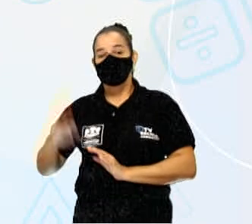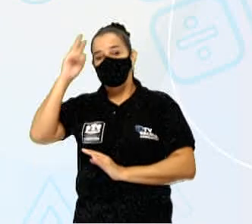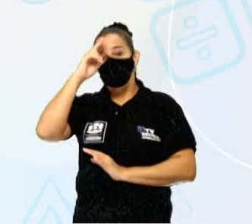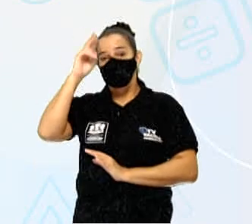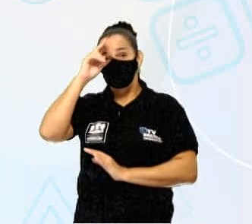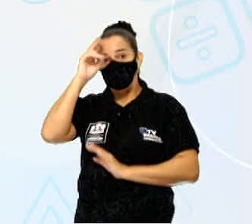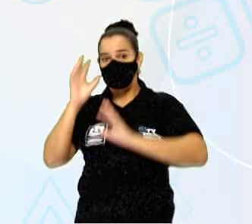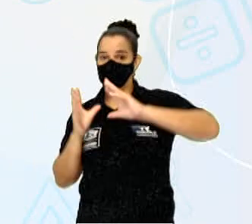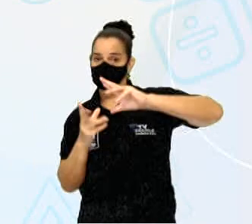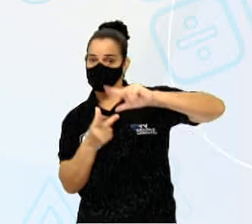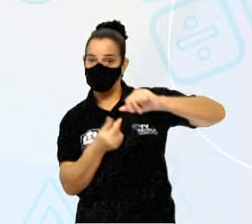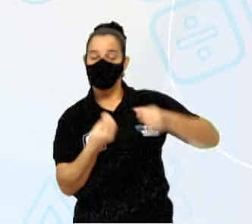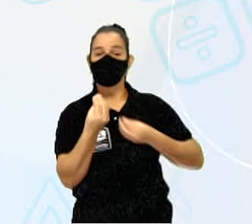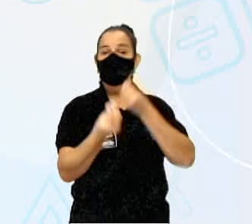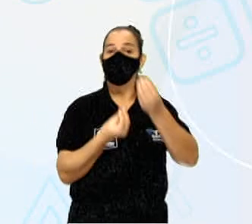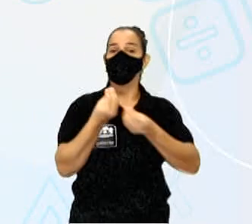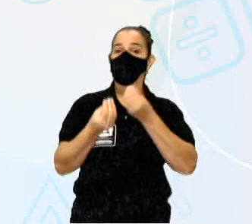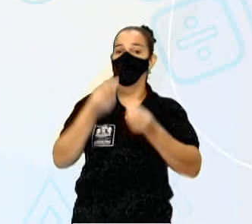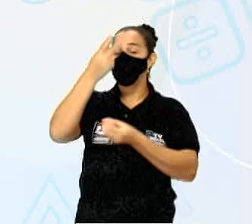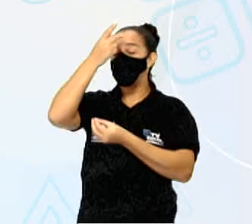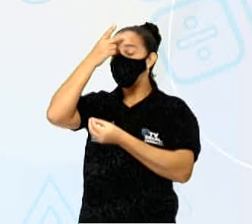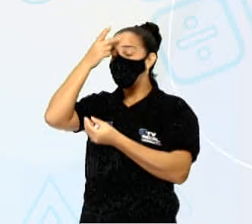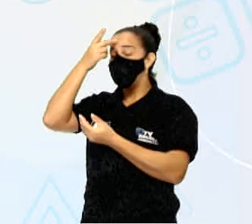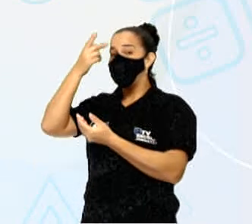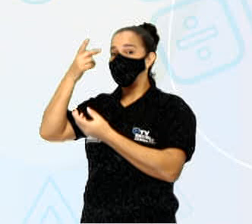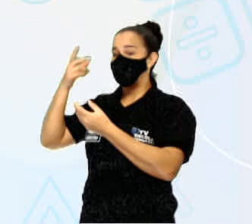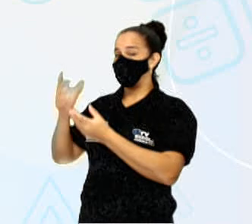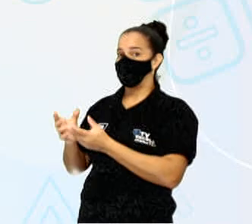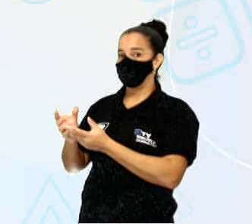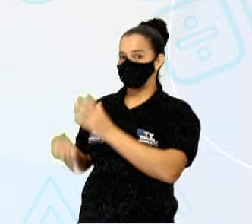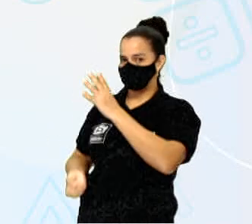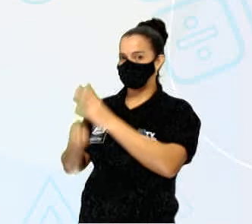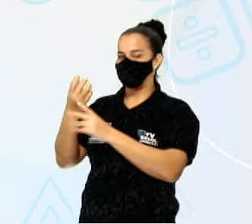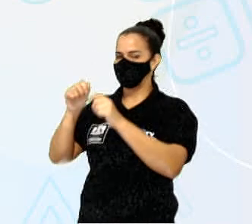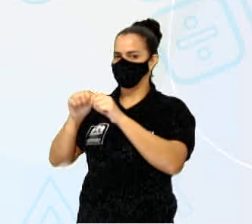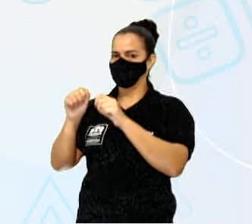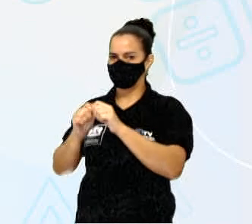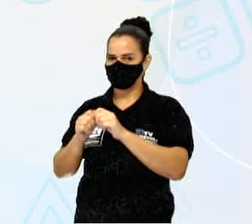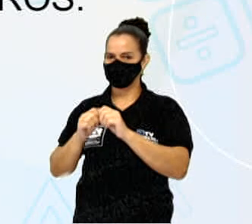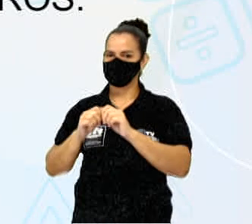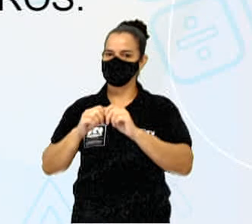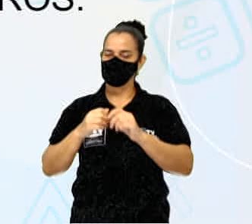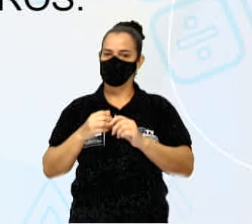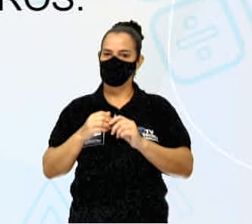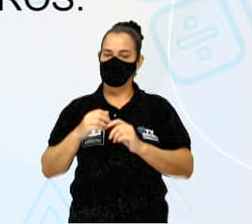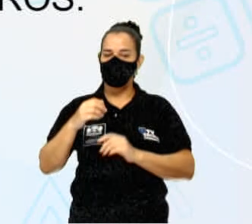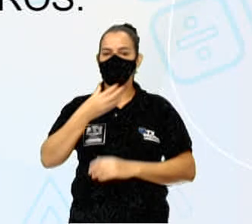Como o Criador fez surgir o homem na Terra. Legal, né?